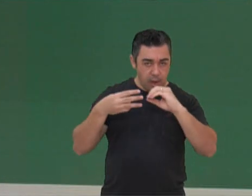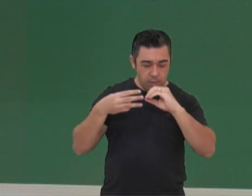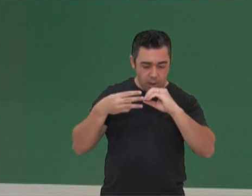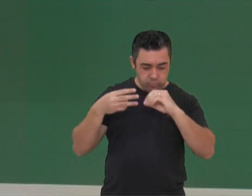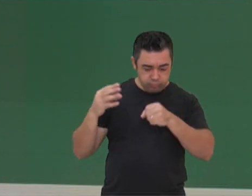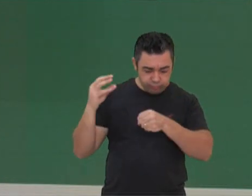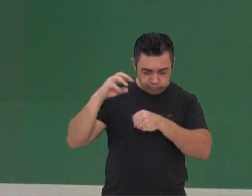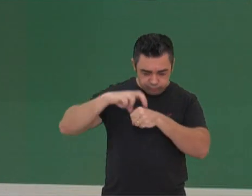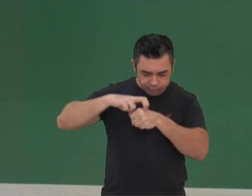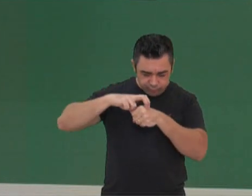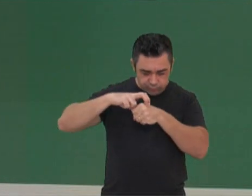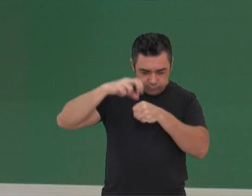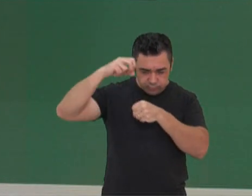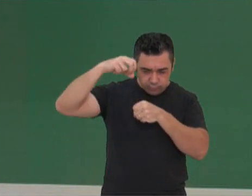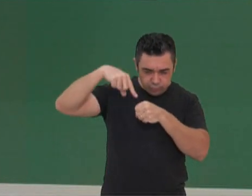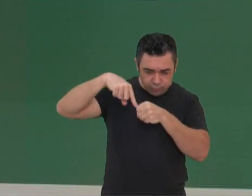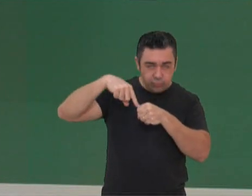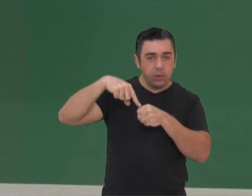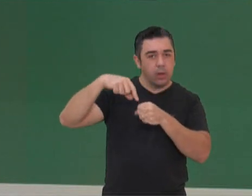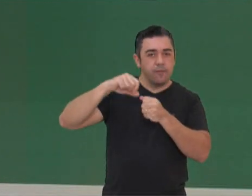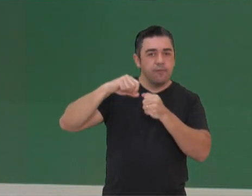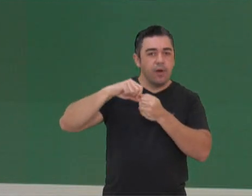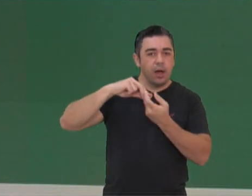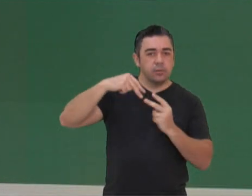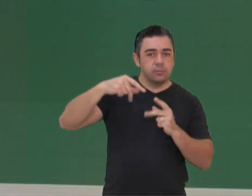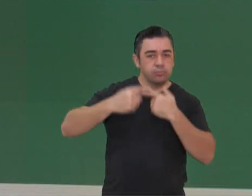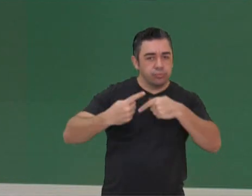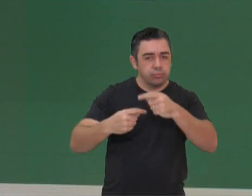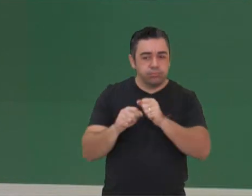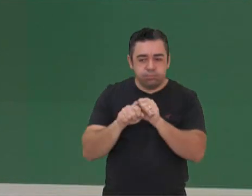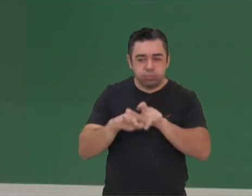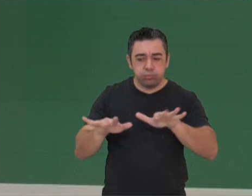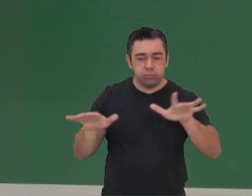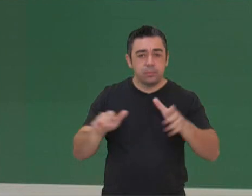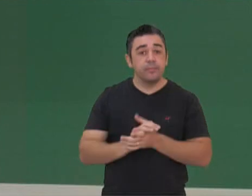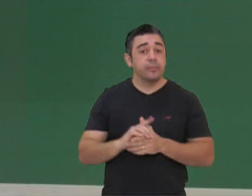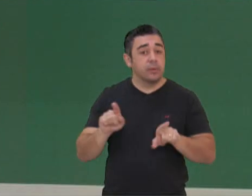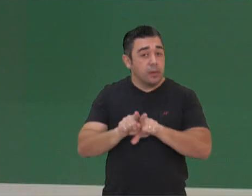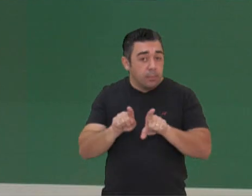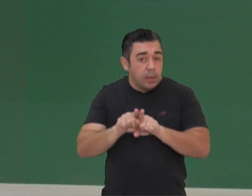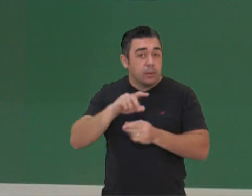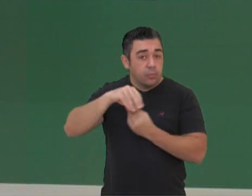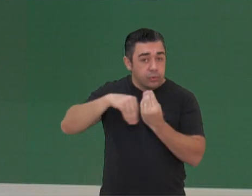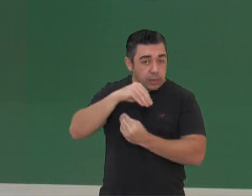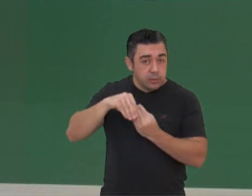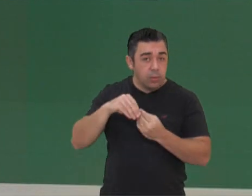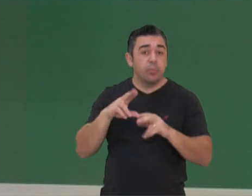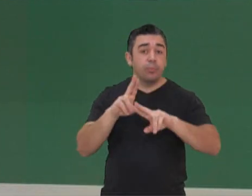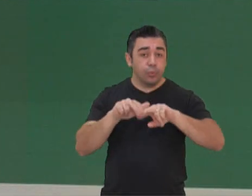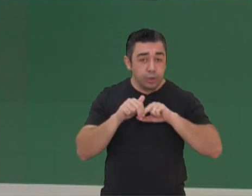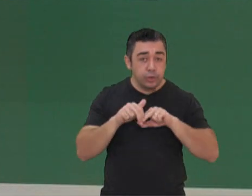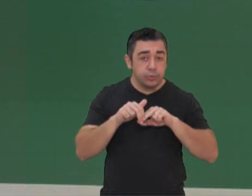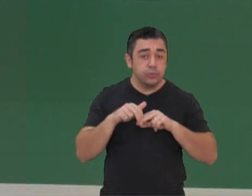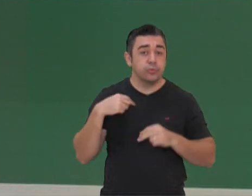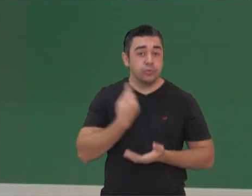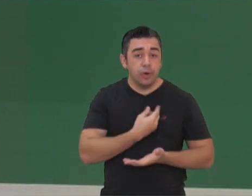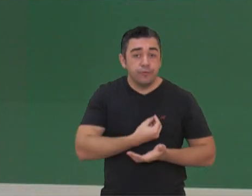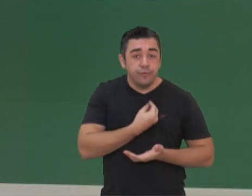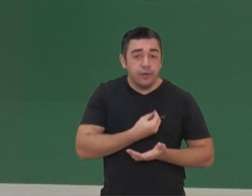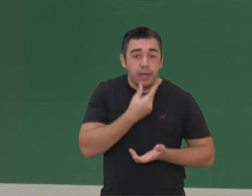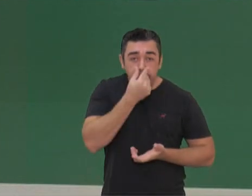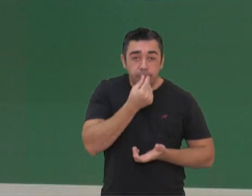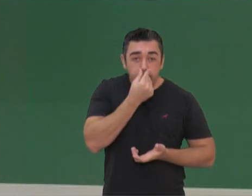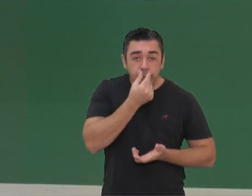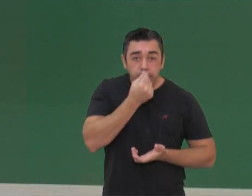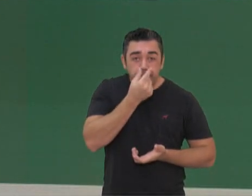obrigatório intracelular, né? E ainda ele pode sofrer mutação e evolução. Por isso que a gente pega tantas gripes ao longo da vida, por isso que a gente está tendo esse problema